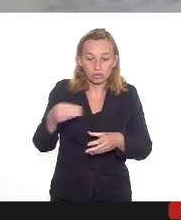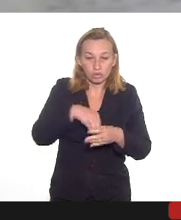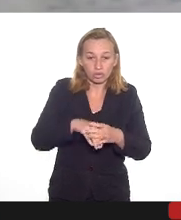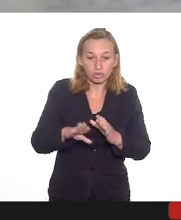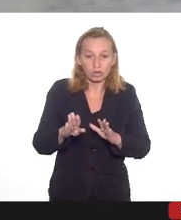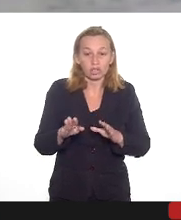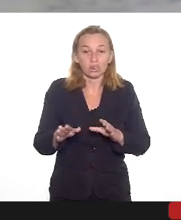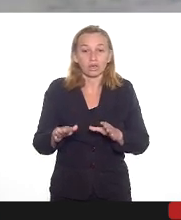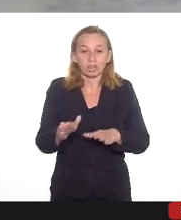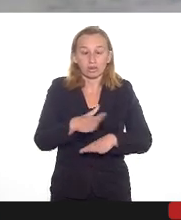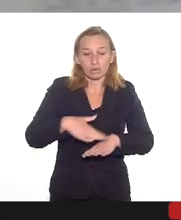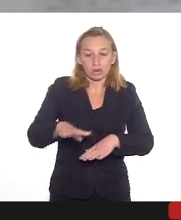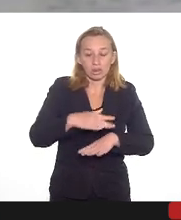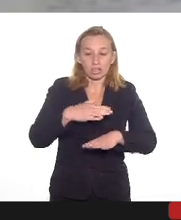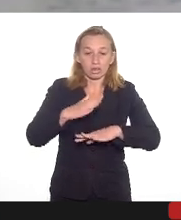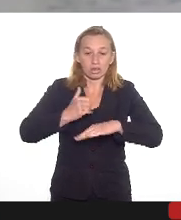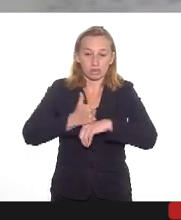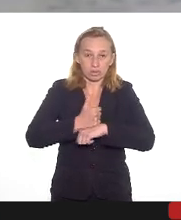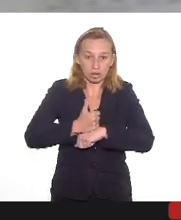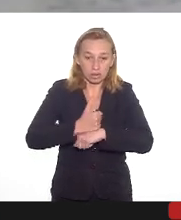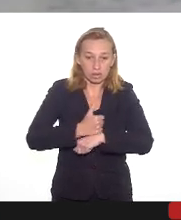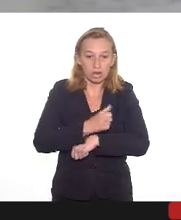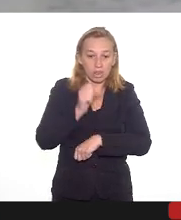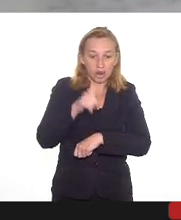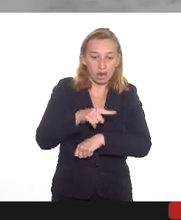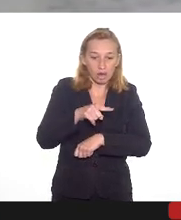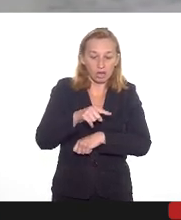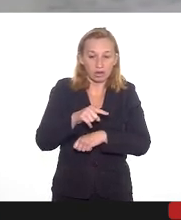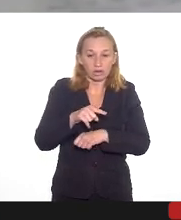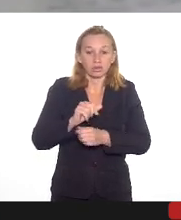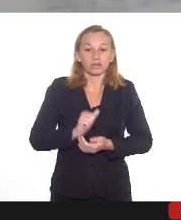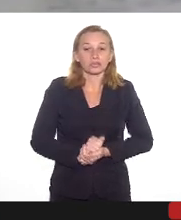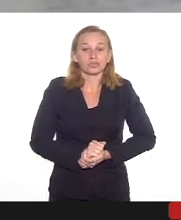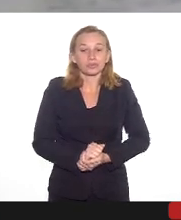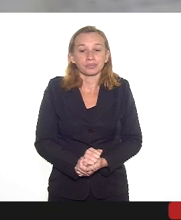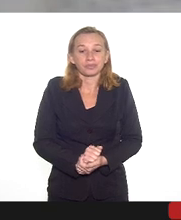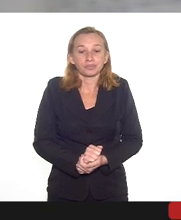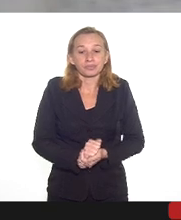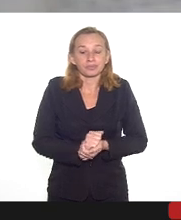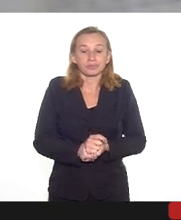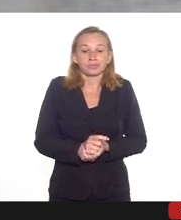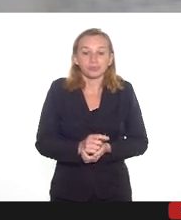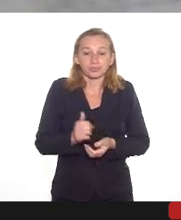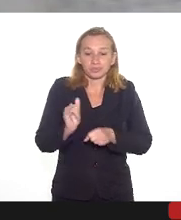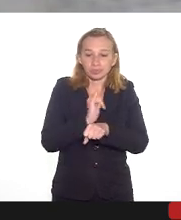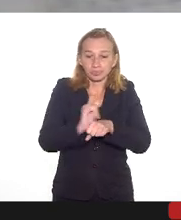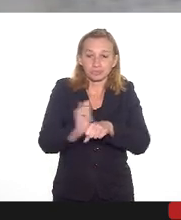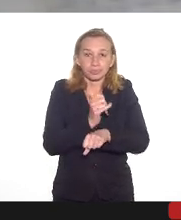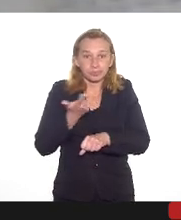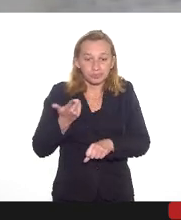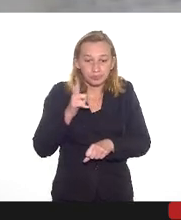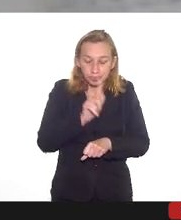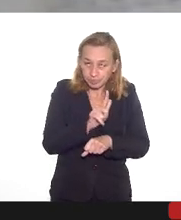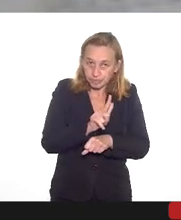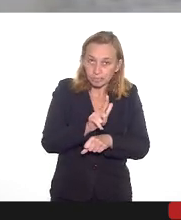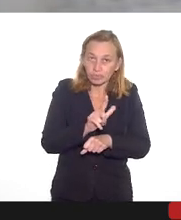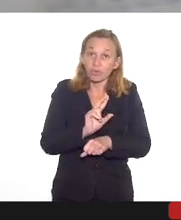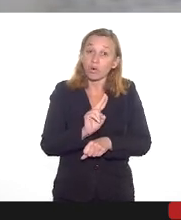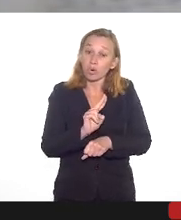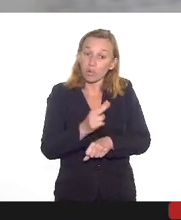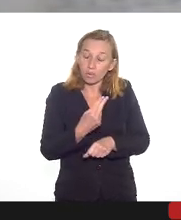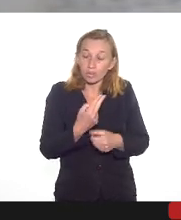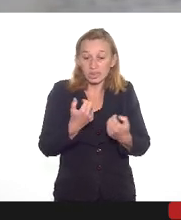educação, isso seria um instrumento, seria um mecanismo onde nós conseguiríamos ou